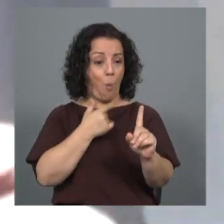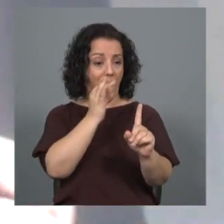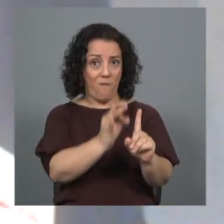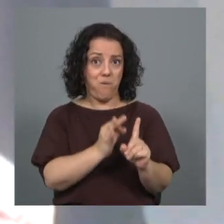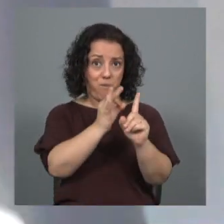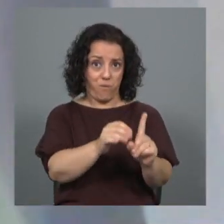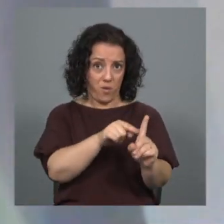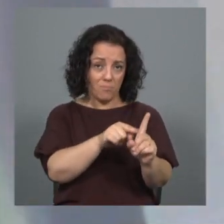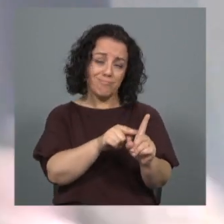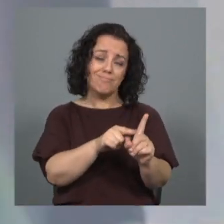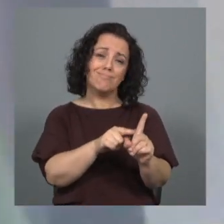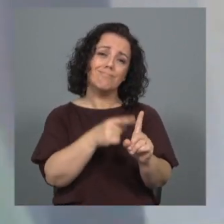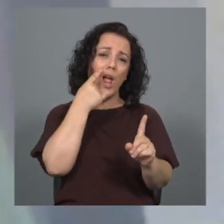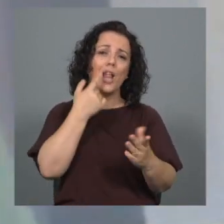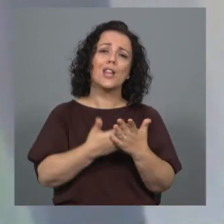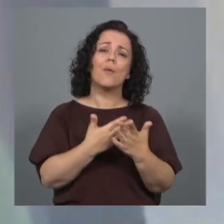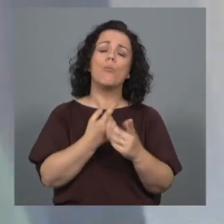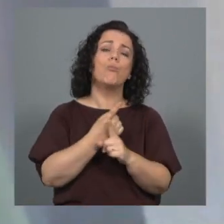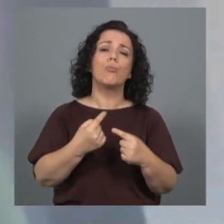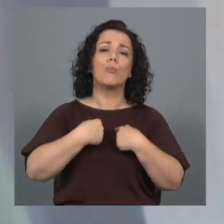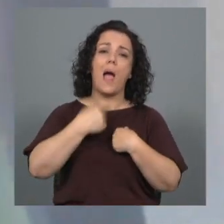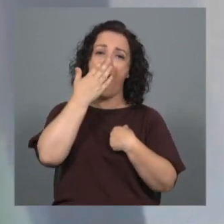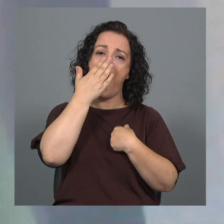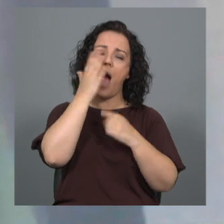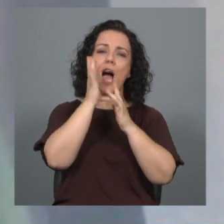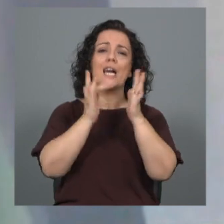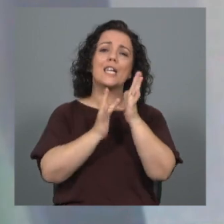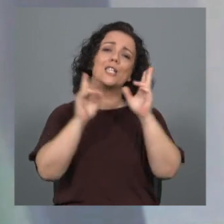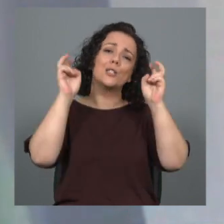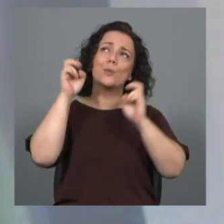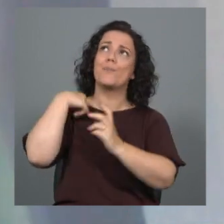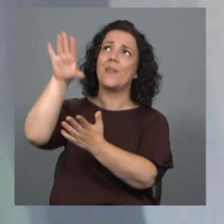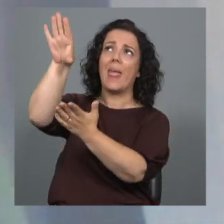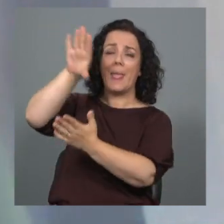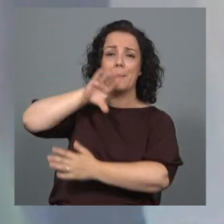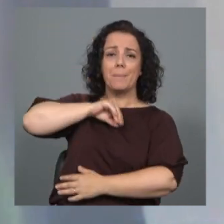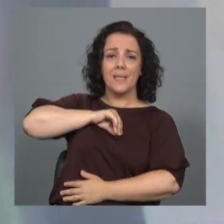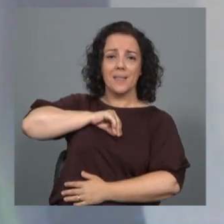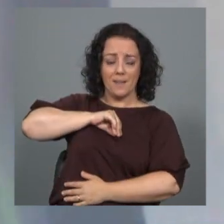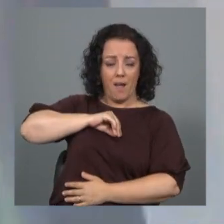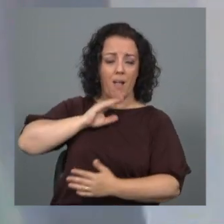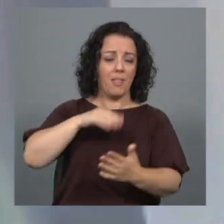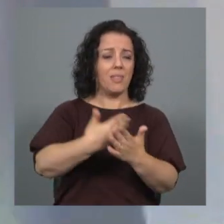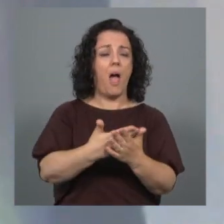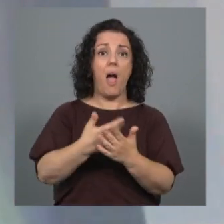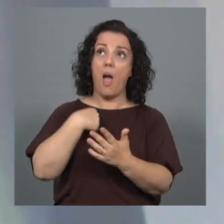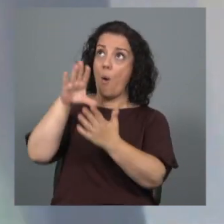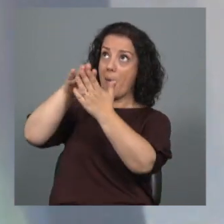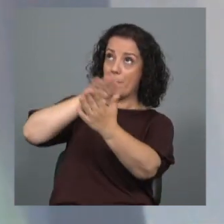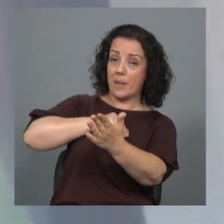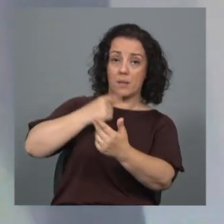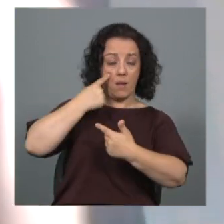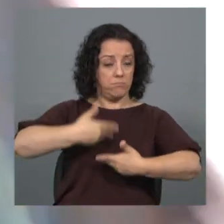ser imitadores de Cristo, por assim dizer. E quando somos imitadores de Cristo, estamos sempre a testemunhar. E daí